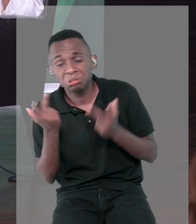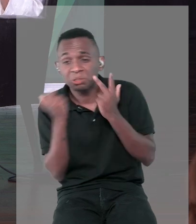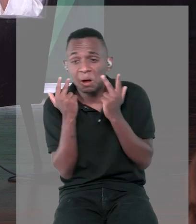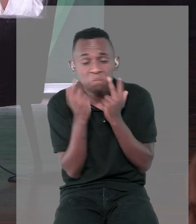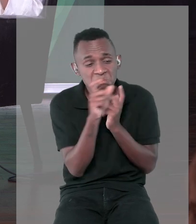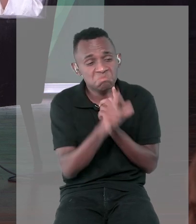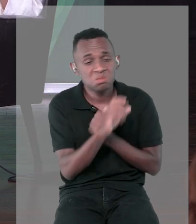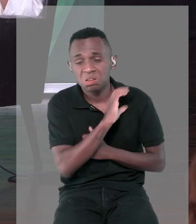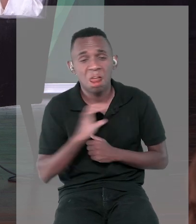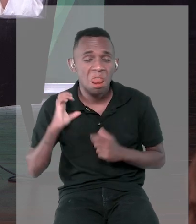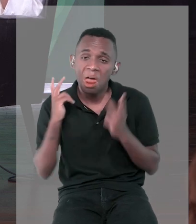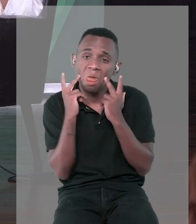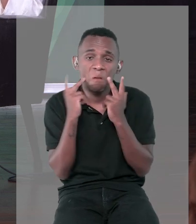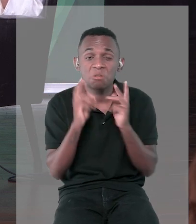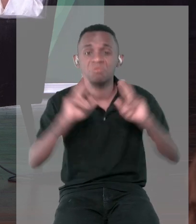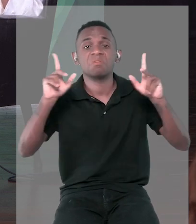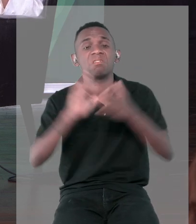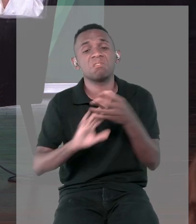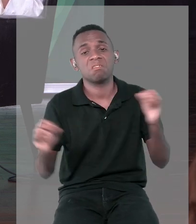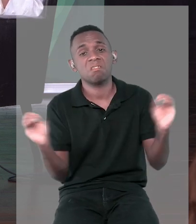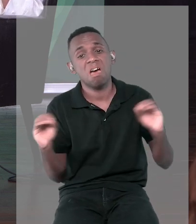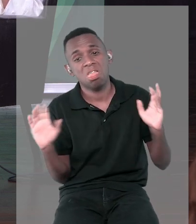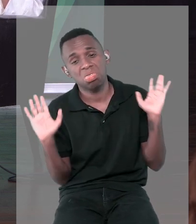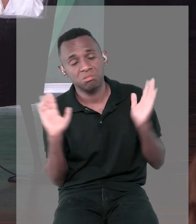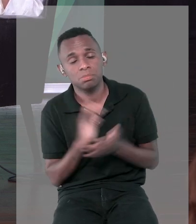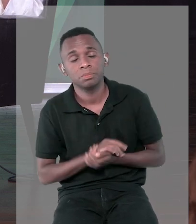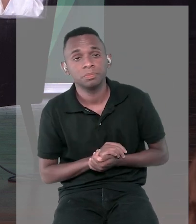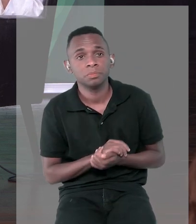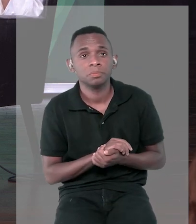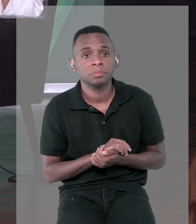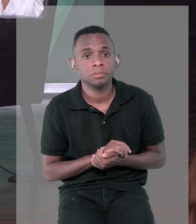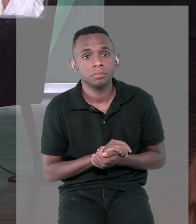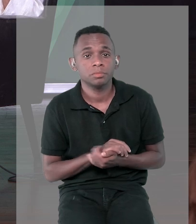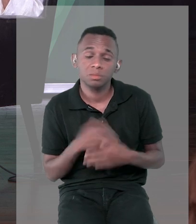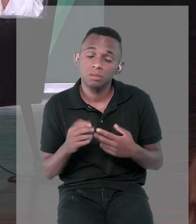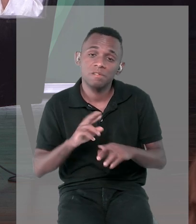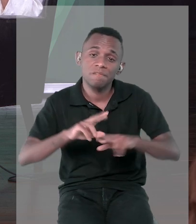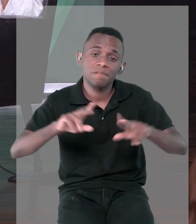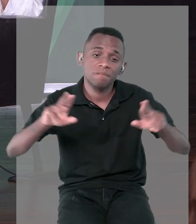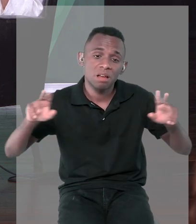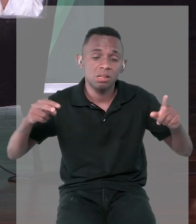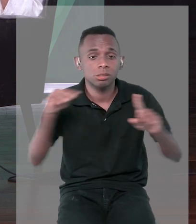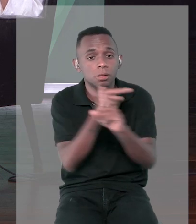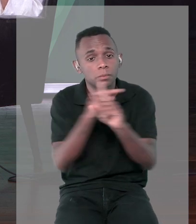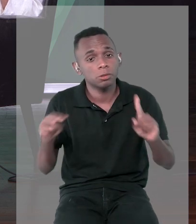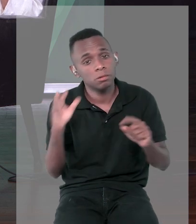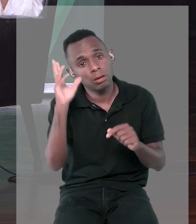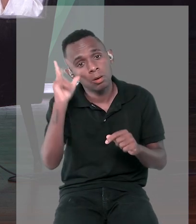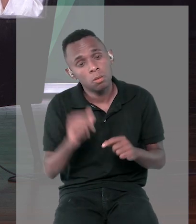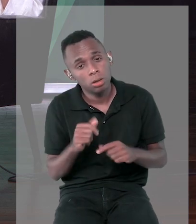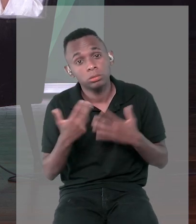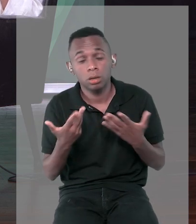que era comum, que não tinha nada de extraordinário. Sabe? Quer dizer, são várias visões, né? Eu acho